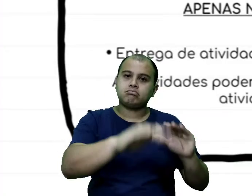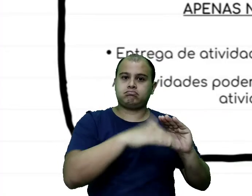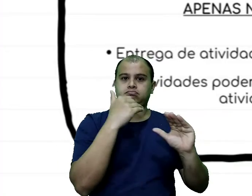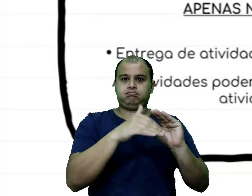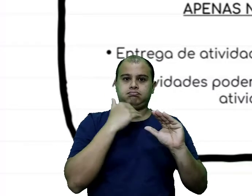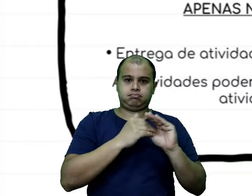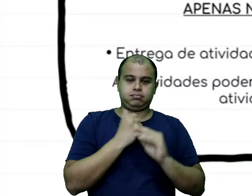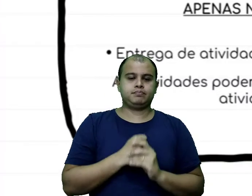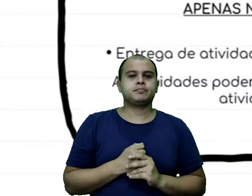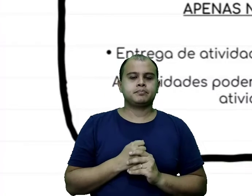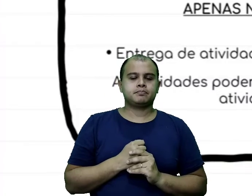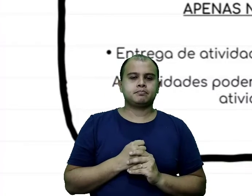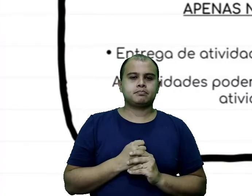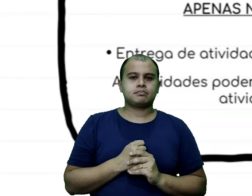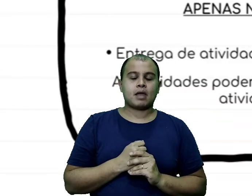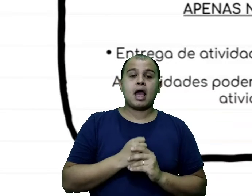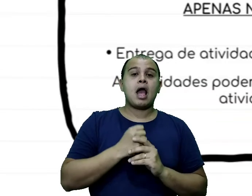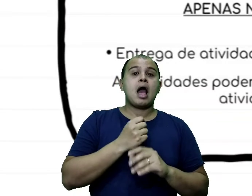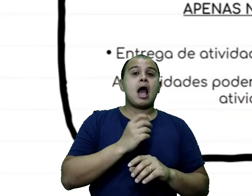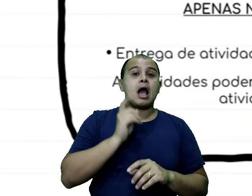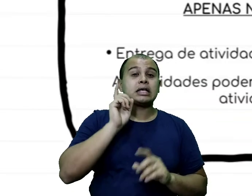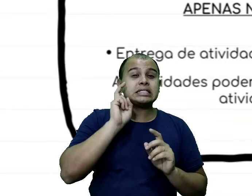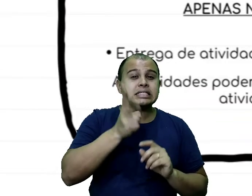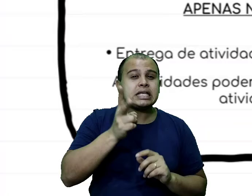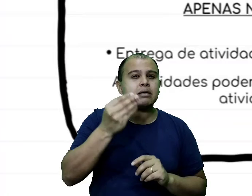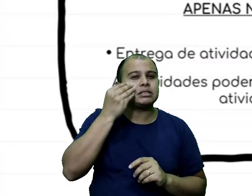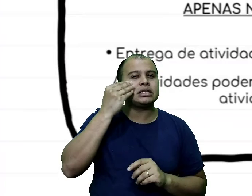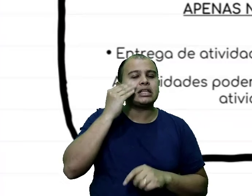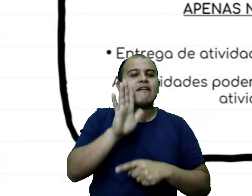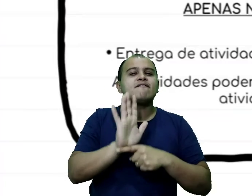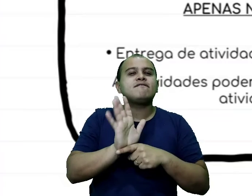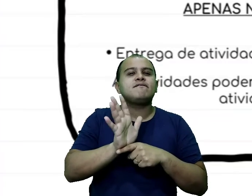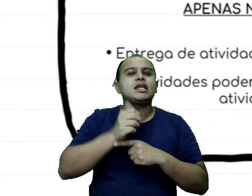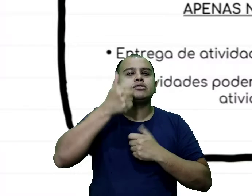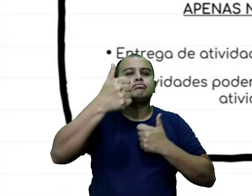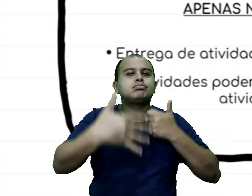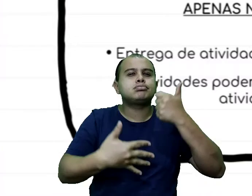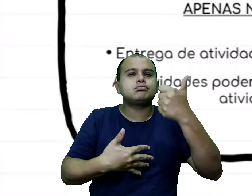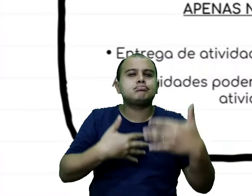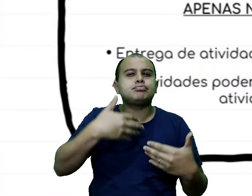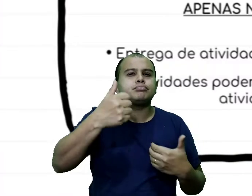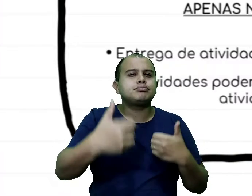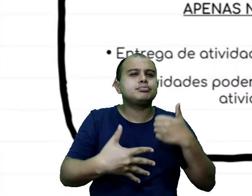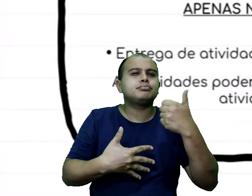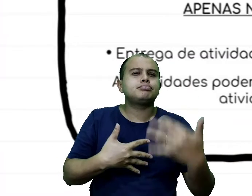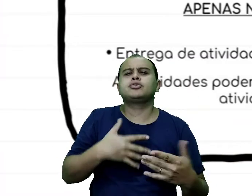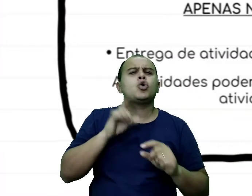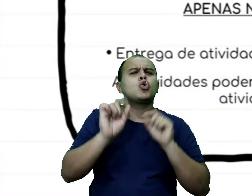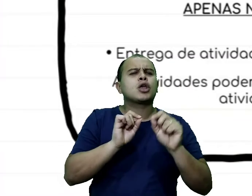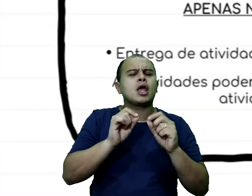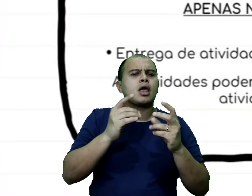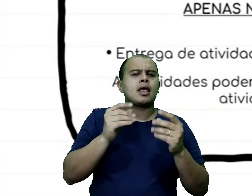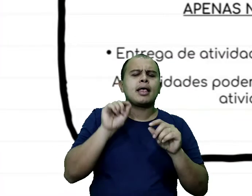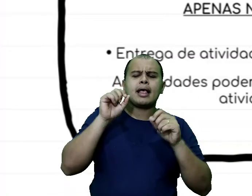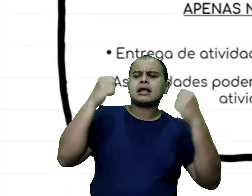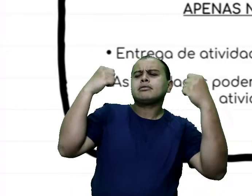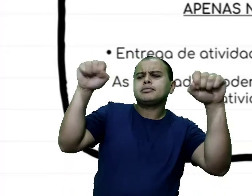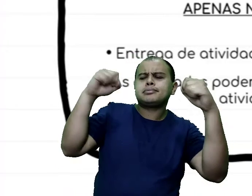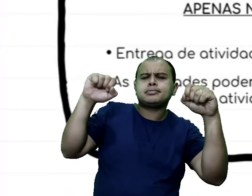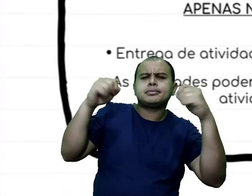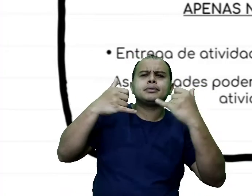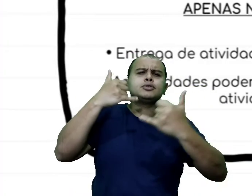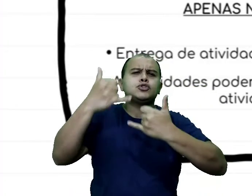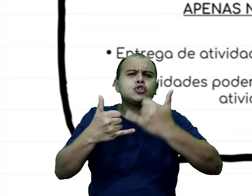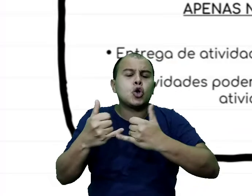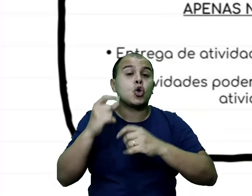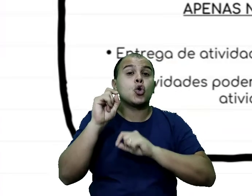a gente. As aulas, a gente sempre procura enviar algum vídeo explicativo, contando a história da manifestação cultural